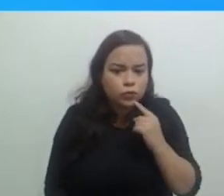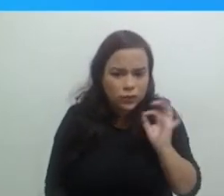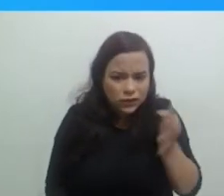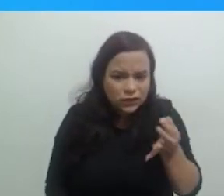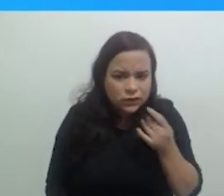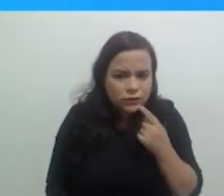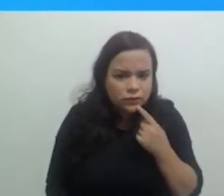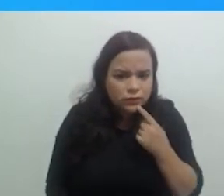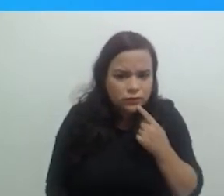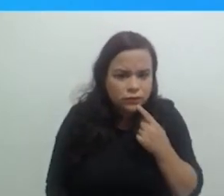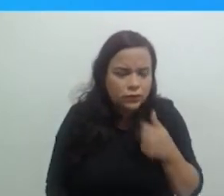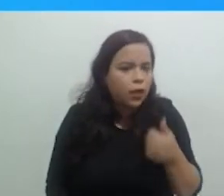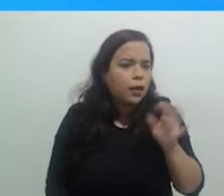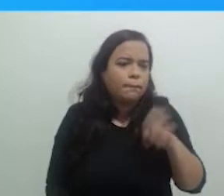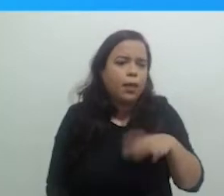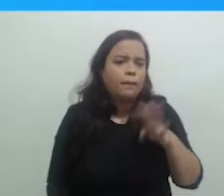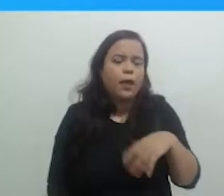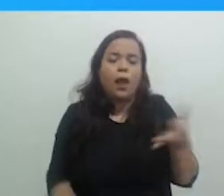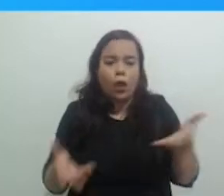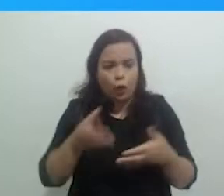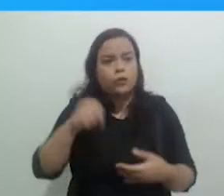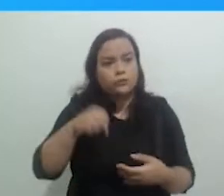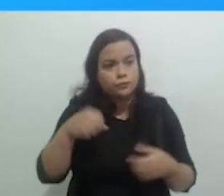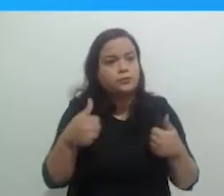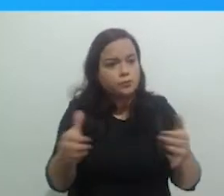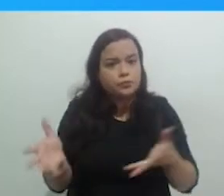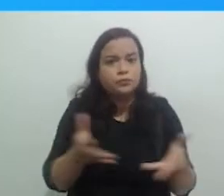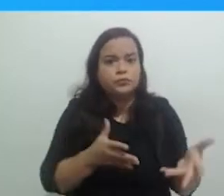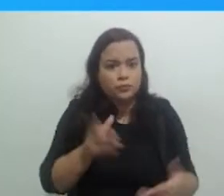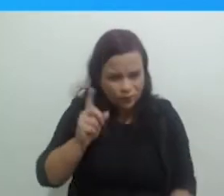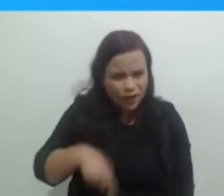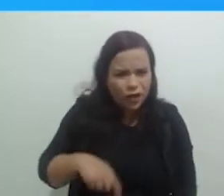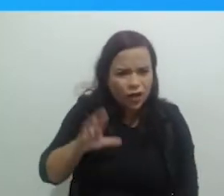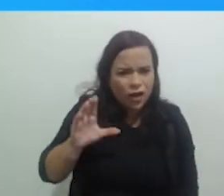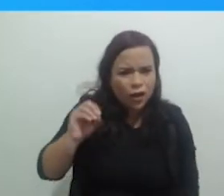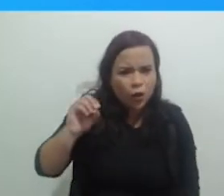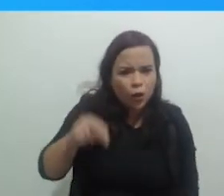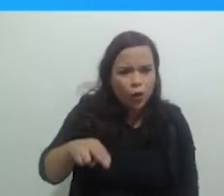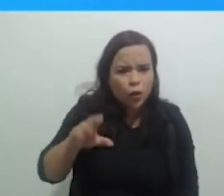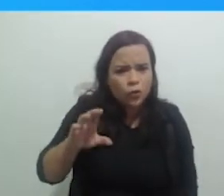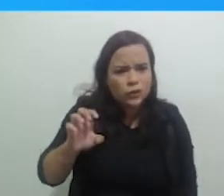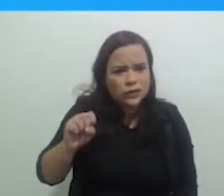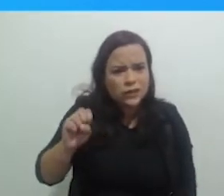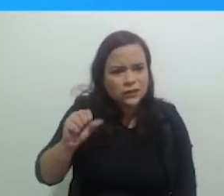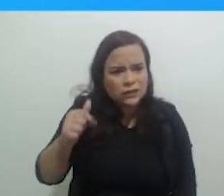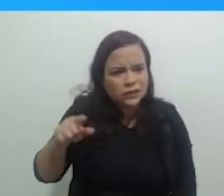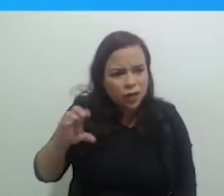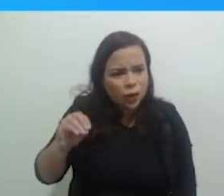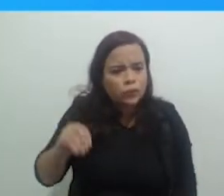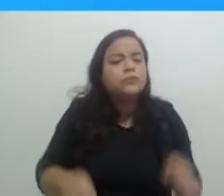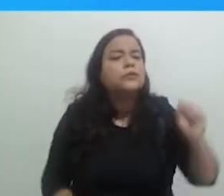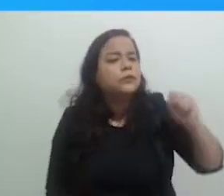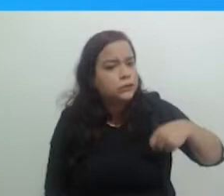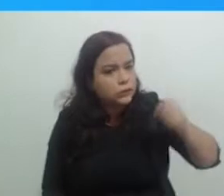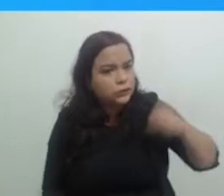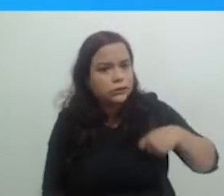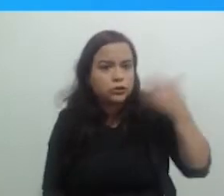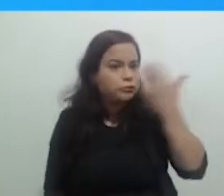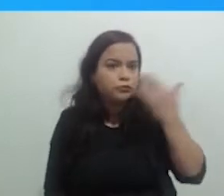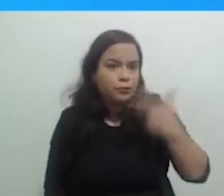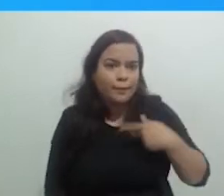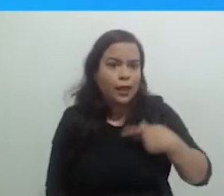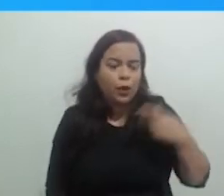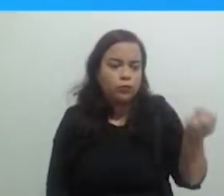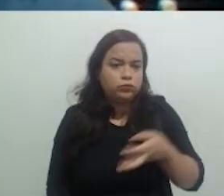sim. Pela concessão? Sim. Foi. Foi. Tá no painel. Não está atualizado o meu nome aqui. Ah.